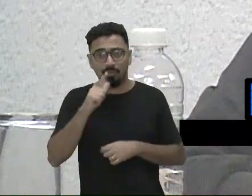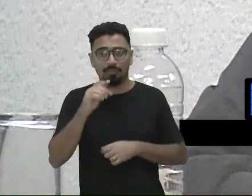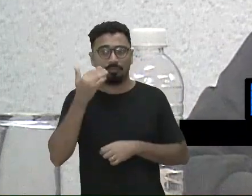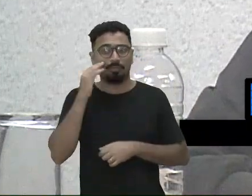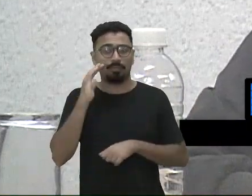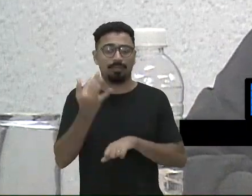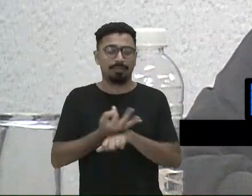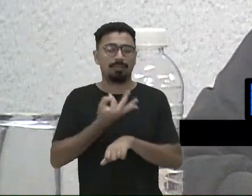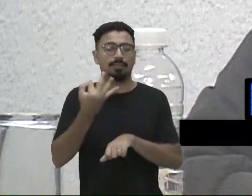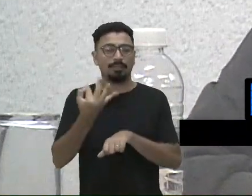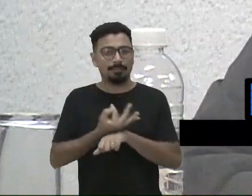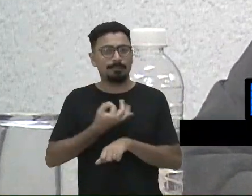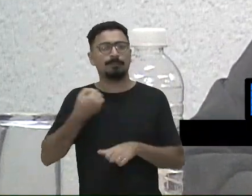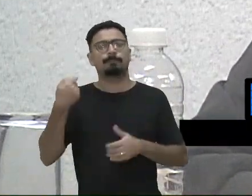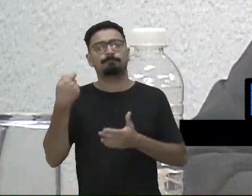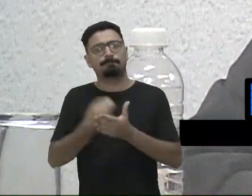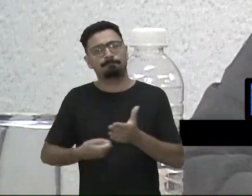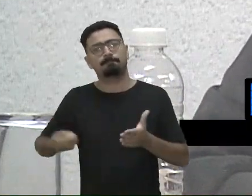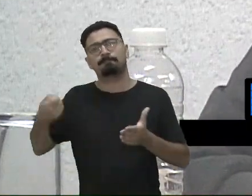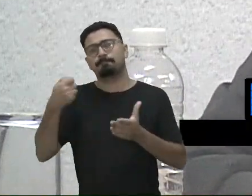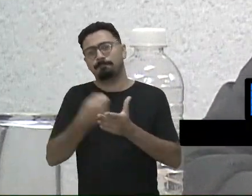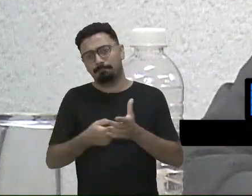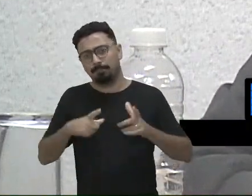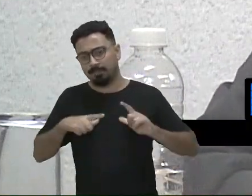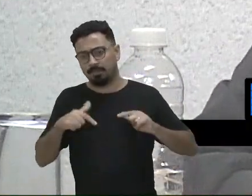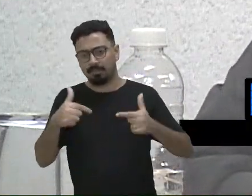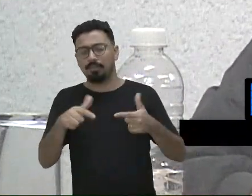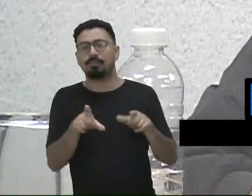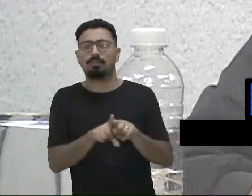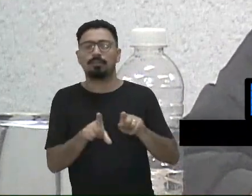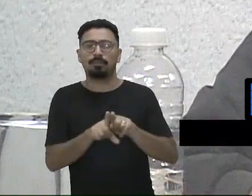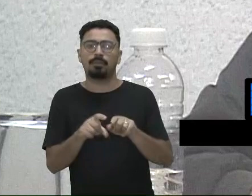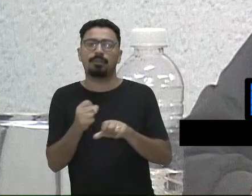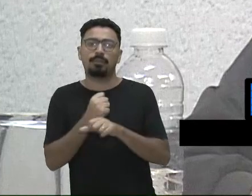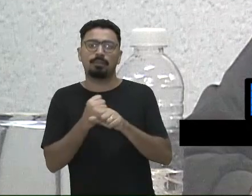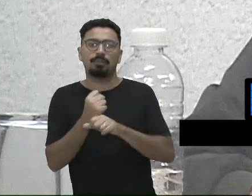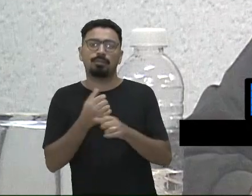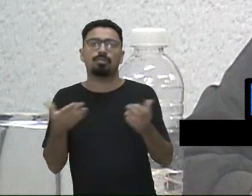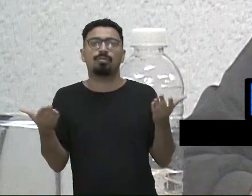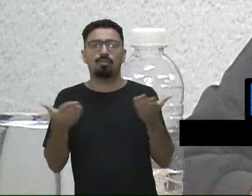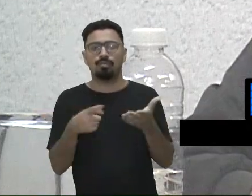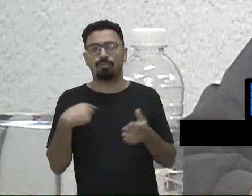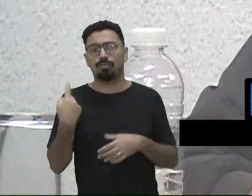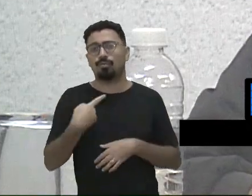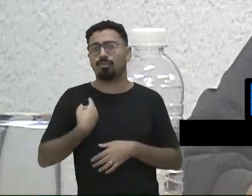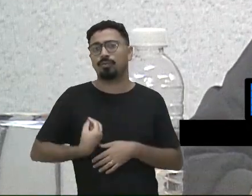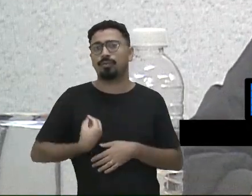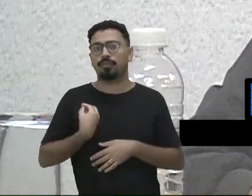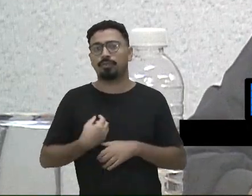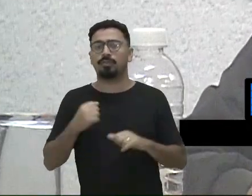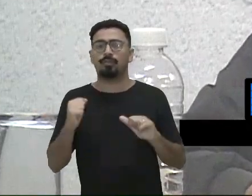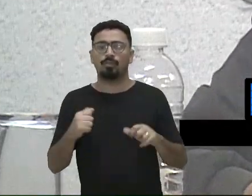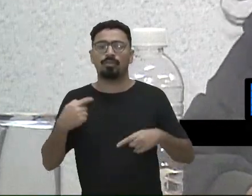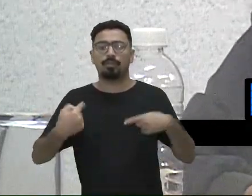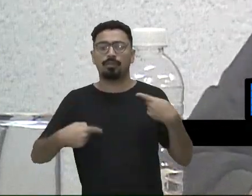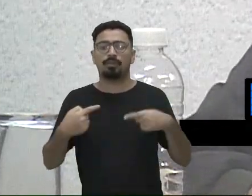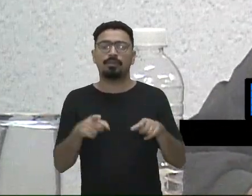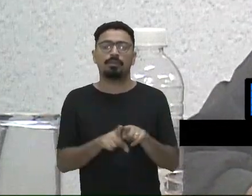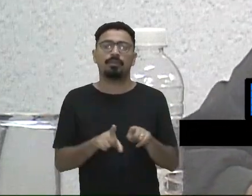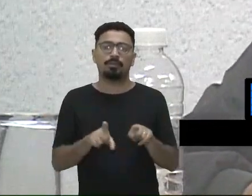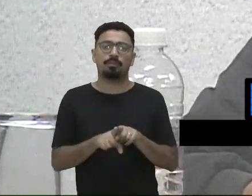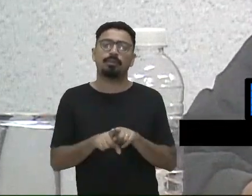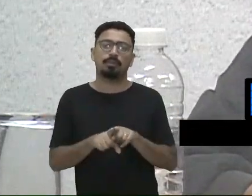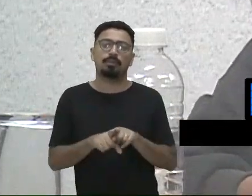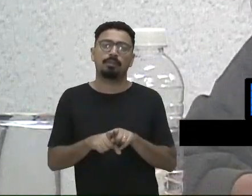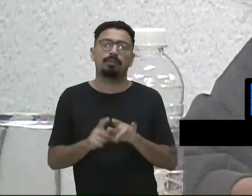feito ao longo desses anos tem surtido algum efeito, porque hoje nós estamos aqui, podendo discutir com agentes